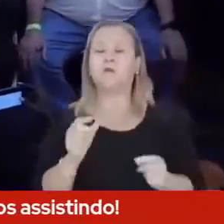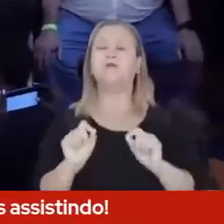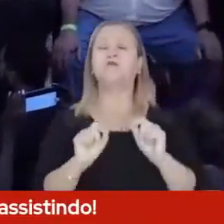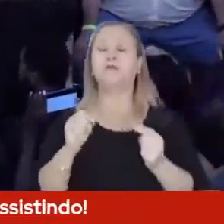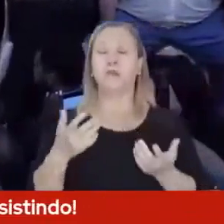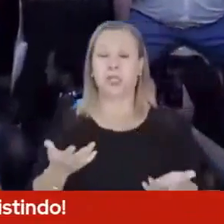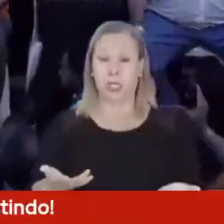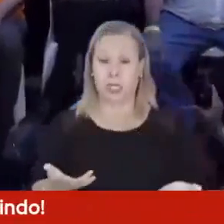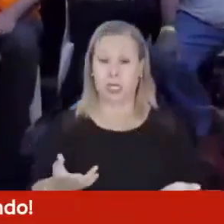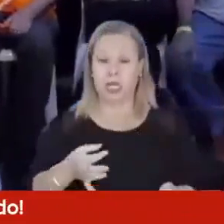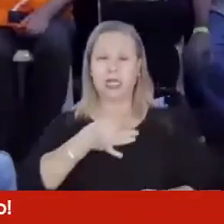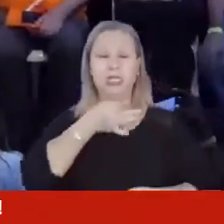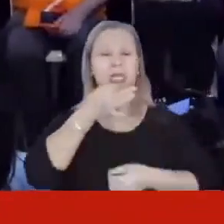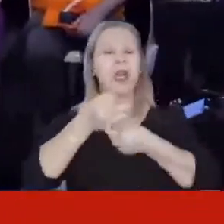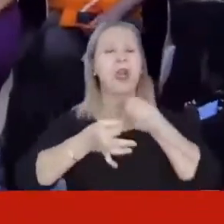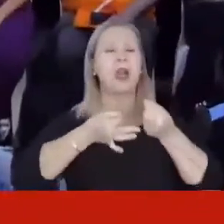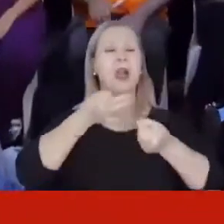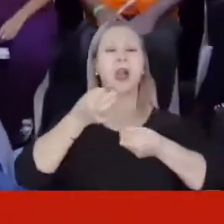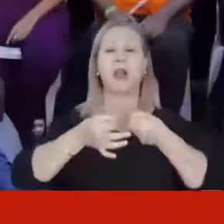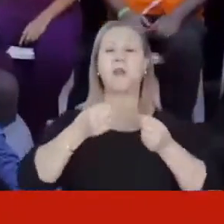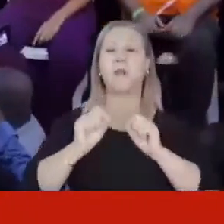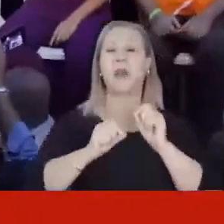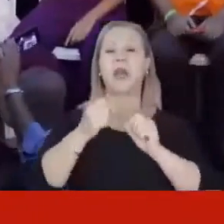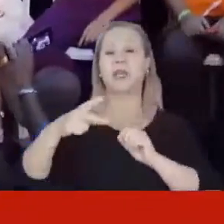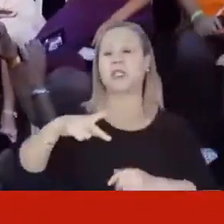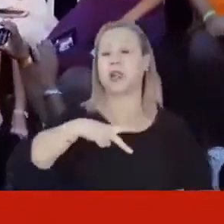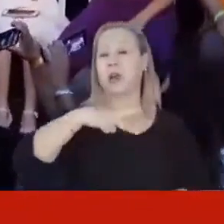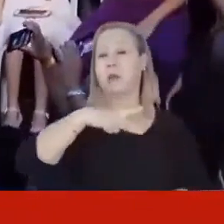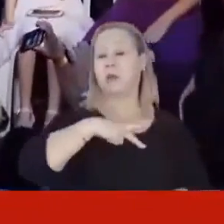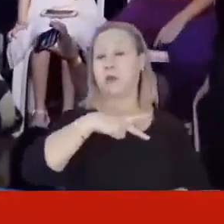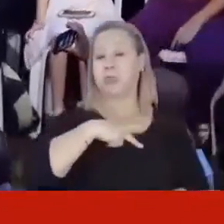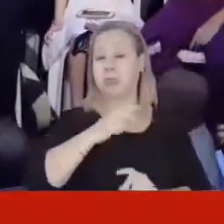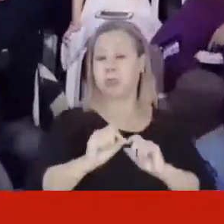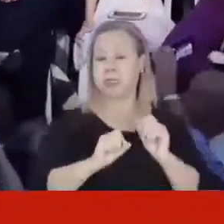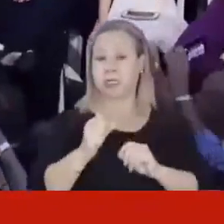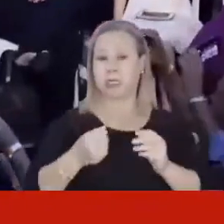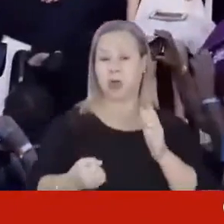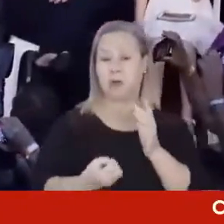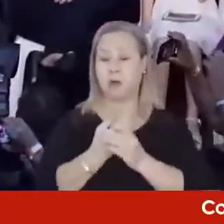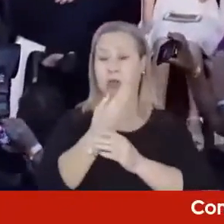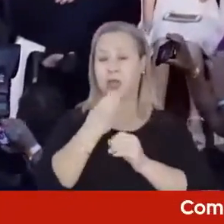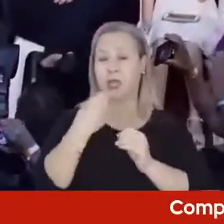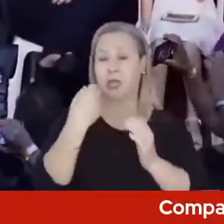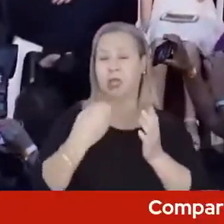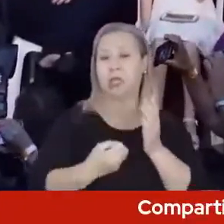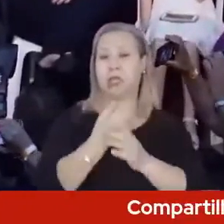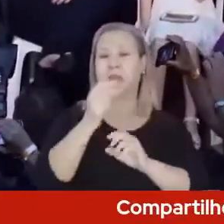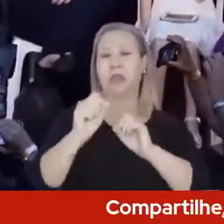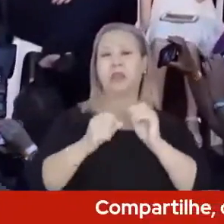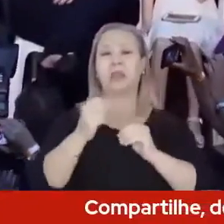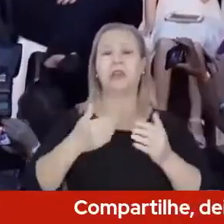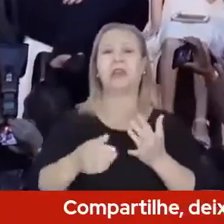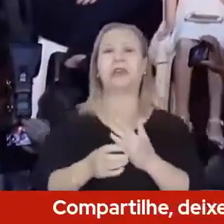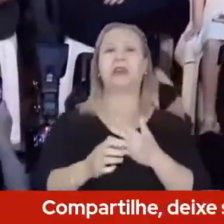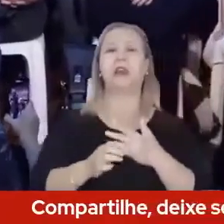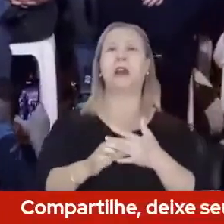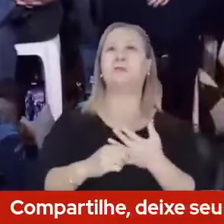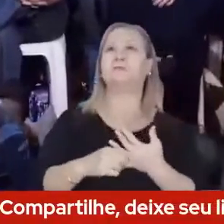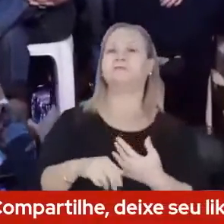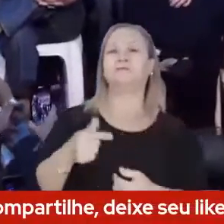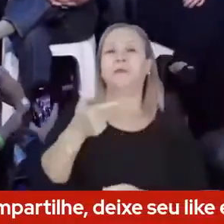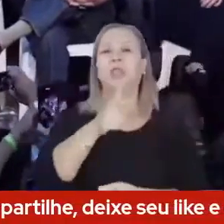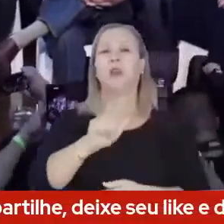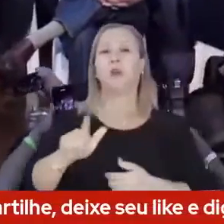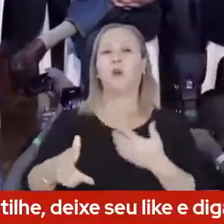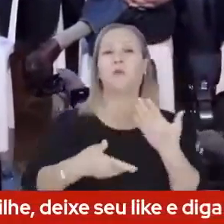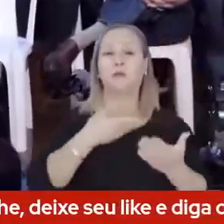argumento de que a privatização iria estabelecer uma grande concorrência nesse país, vocês estão lembrados do